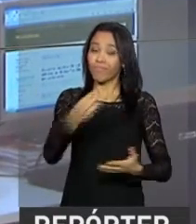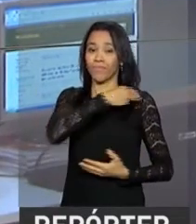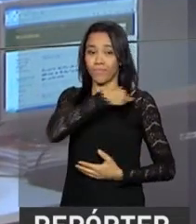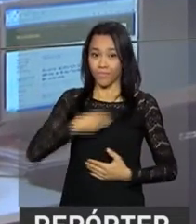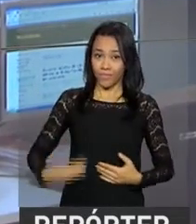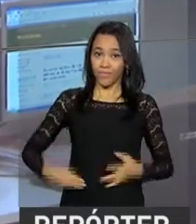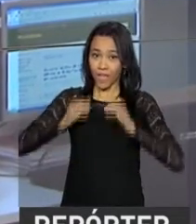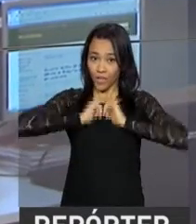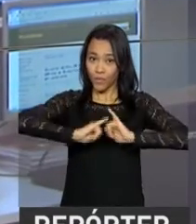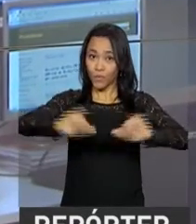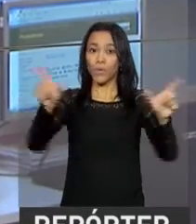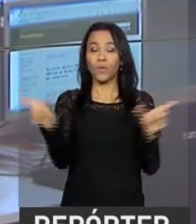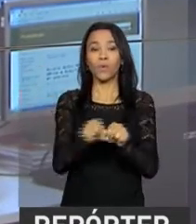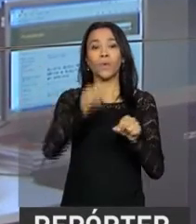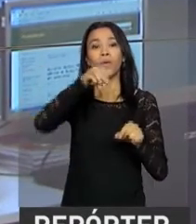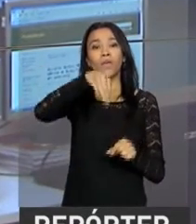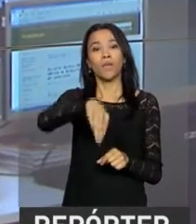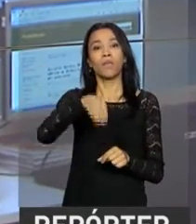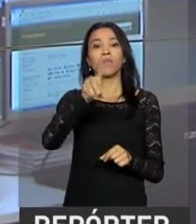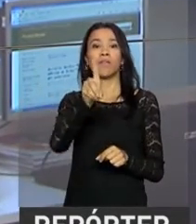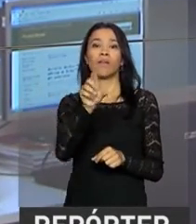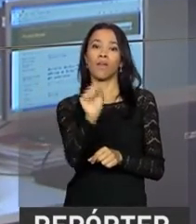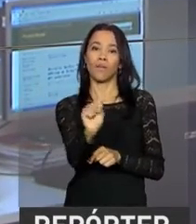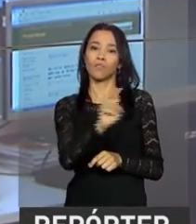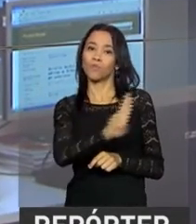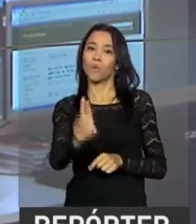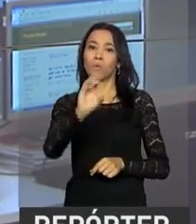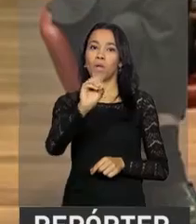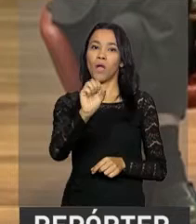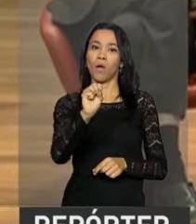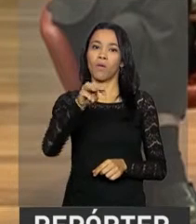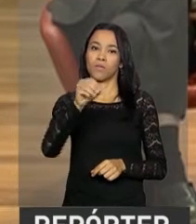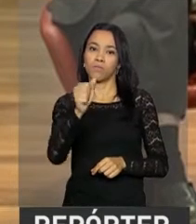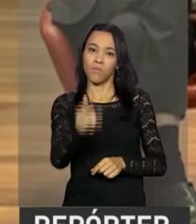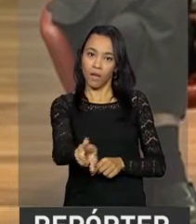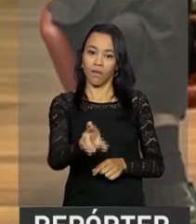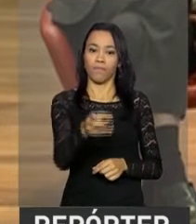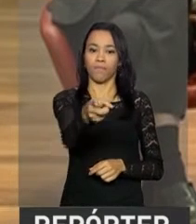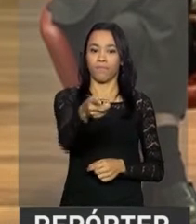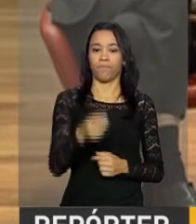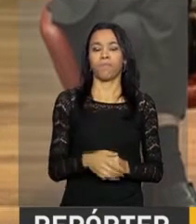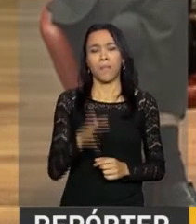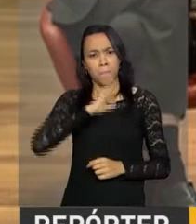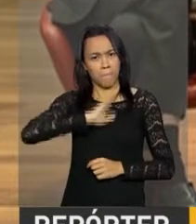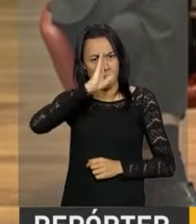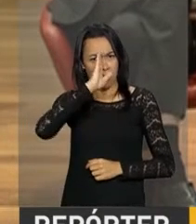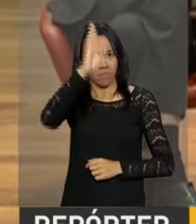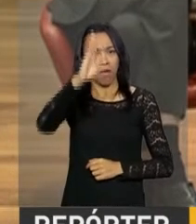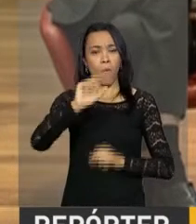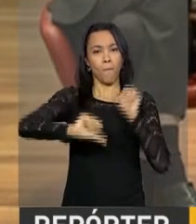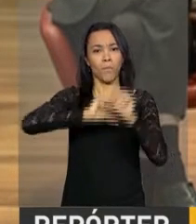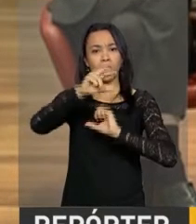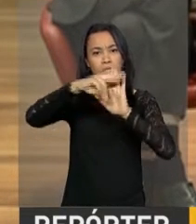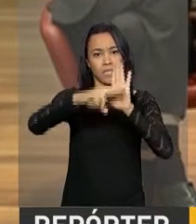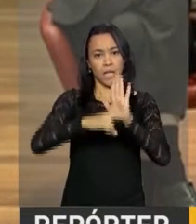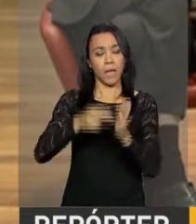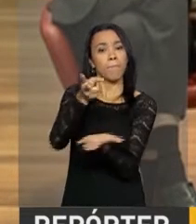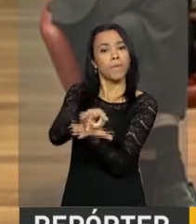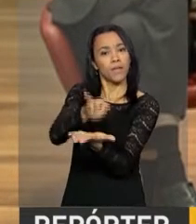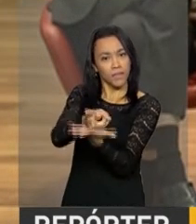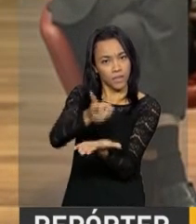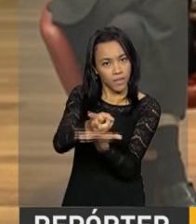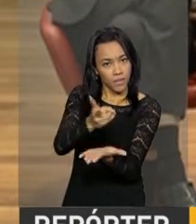social e agrário osmar terra a principal mudança deverá ser a manutenção do benefício